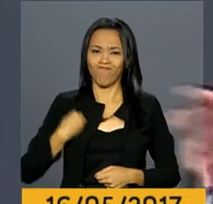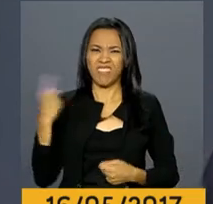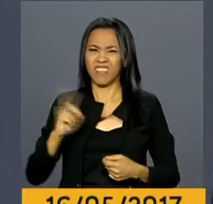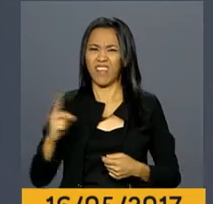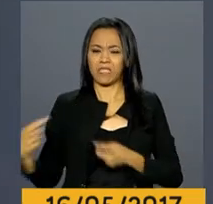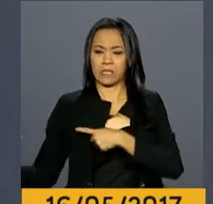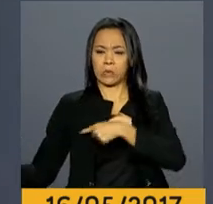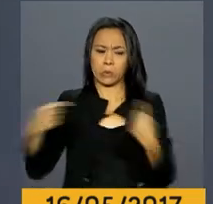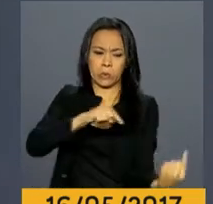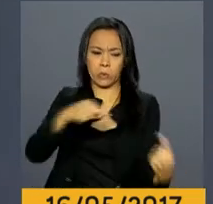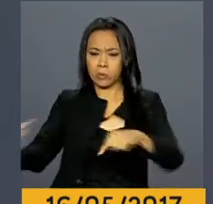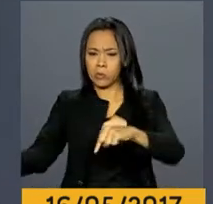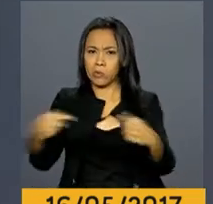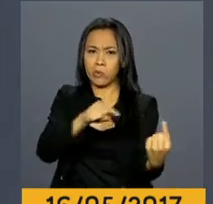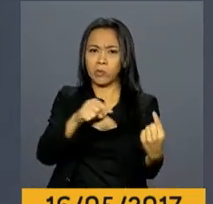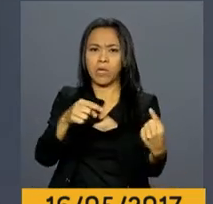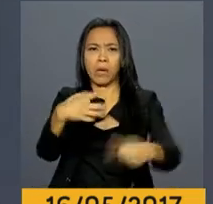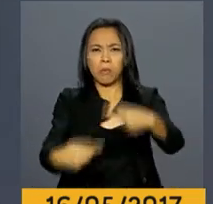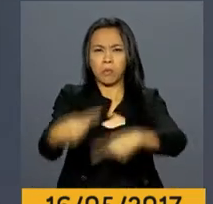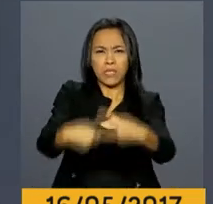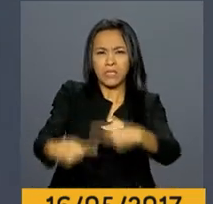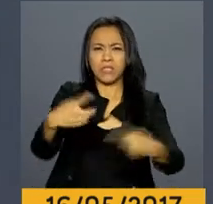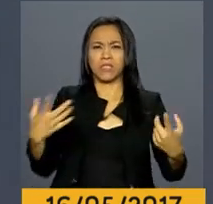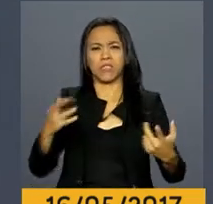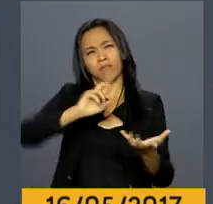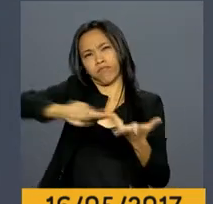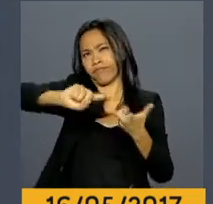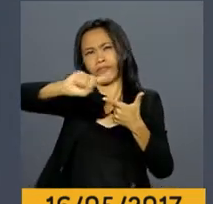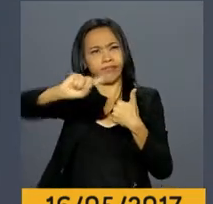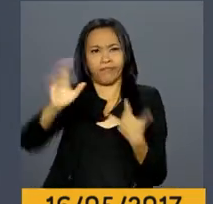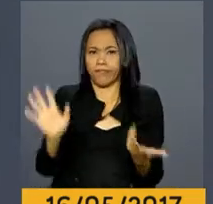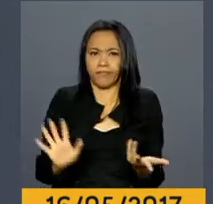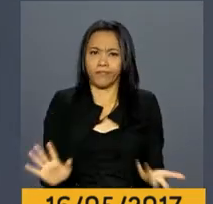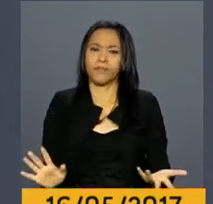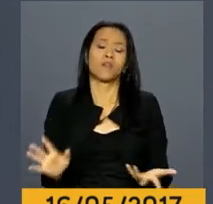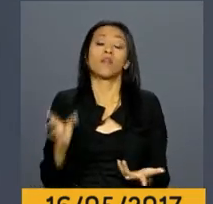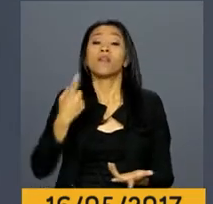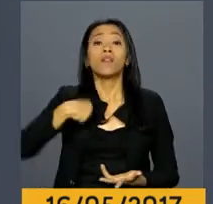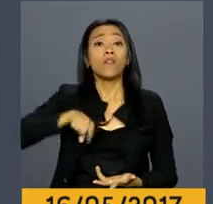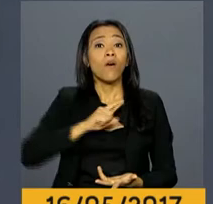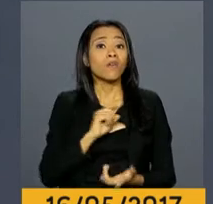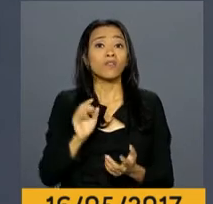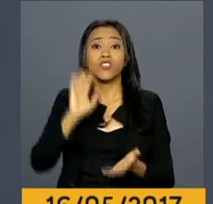disputas políticas, etc., nós não podemos, digamos, tirar a